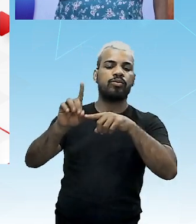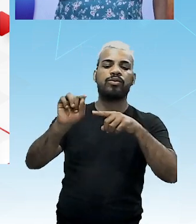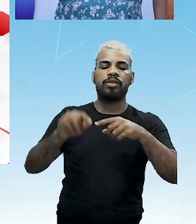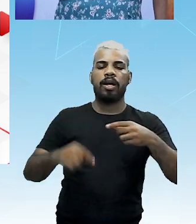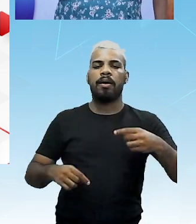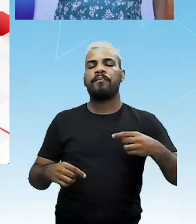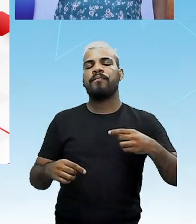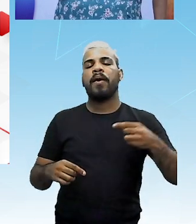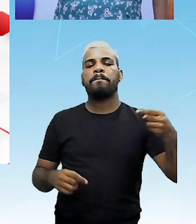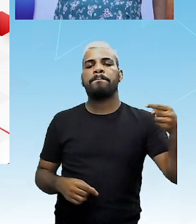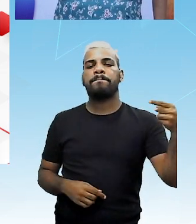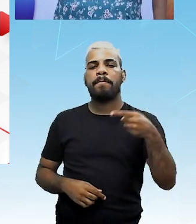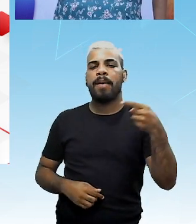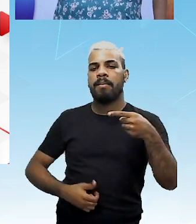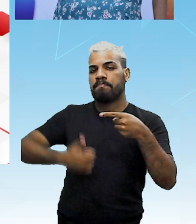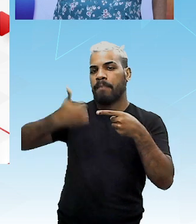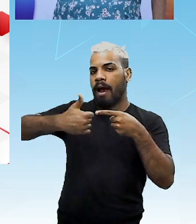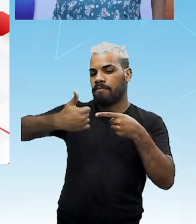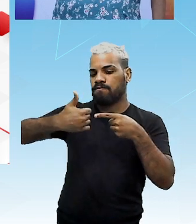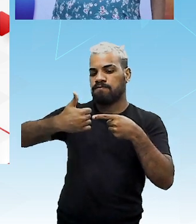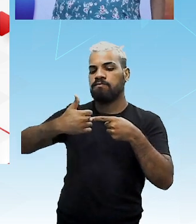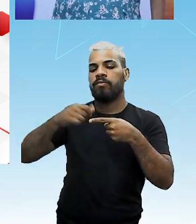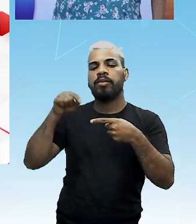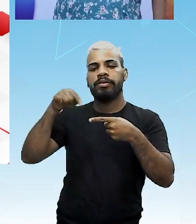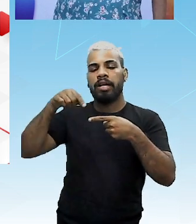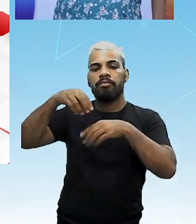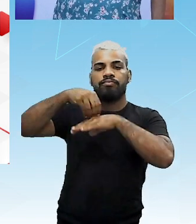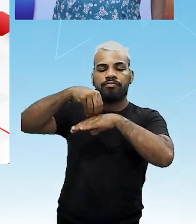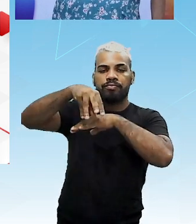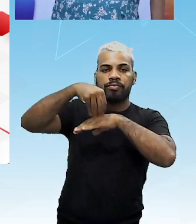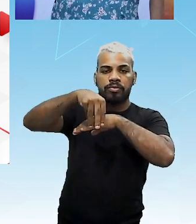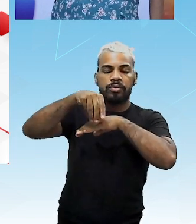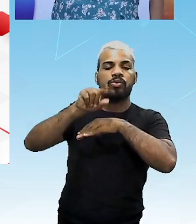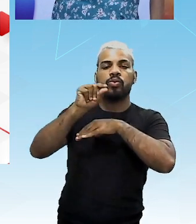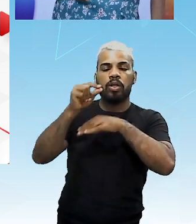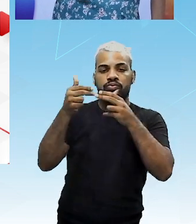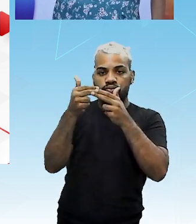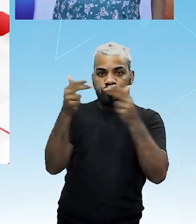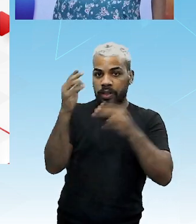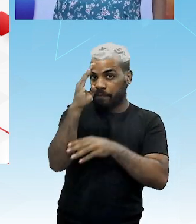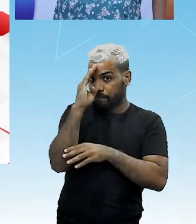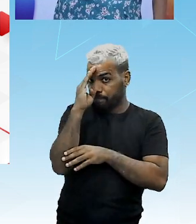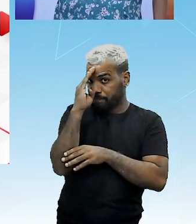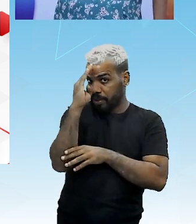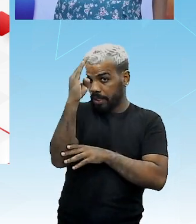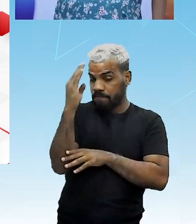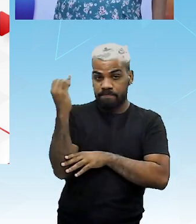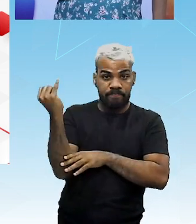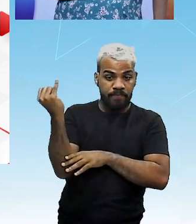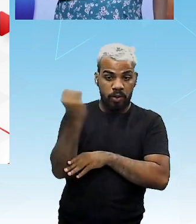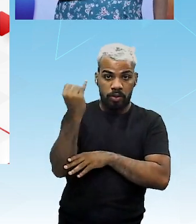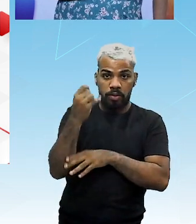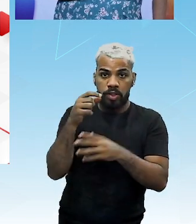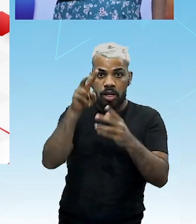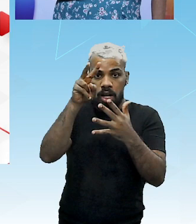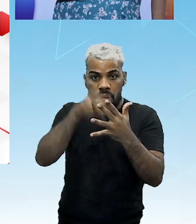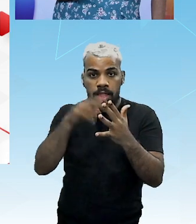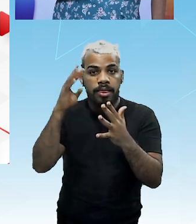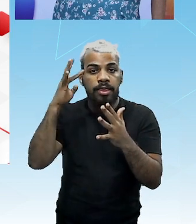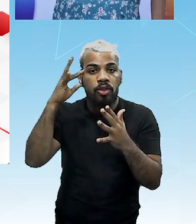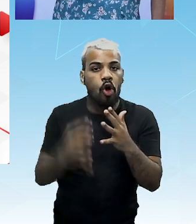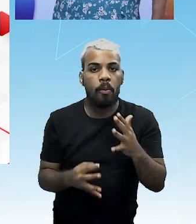revela alguns elementos fundamentais que viabilizam o perfeito entendimento do